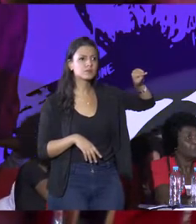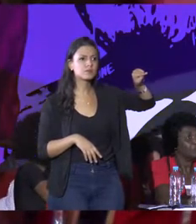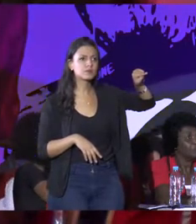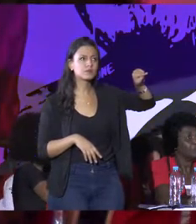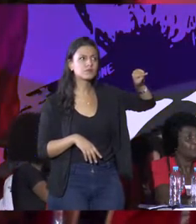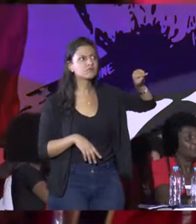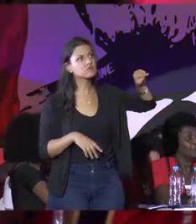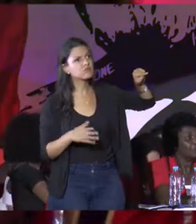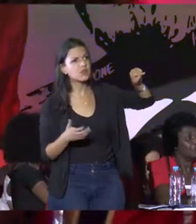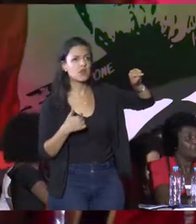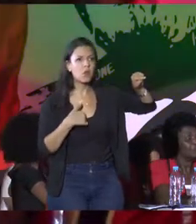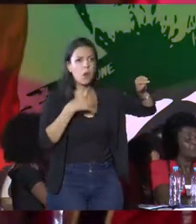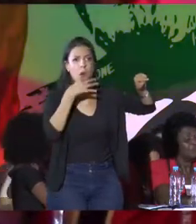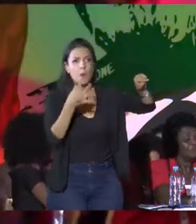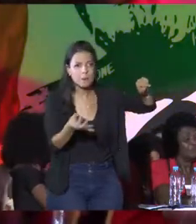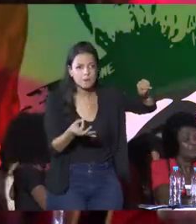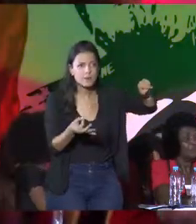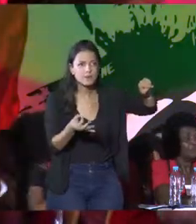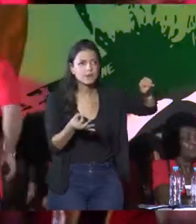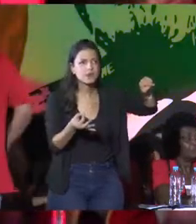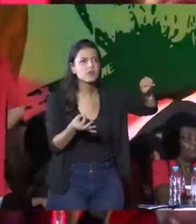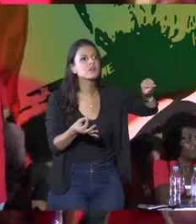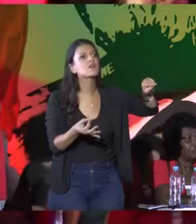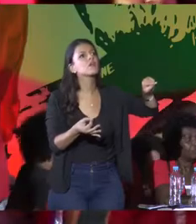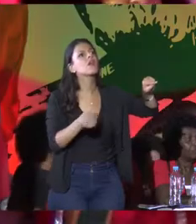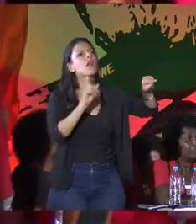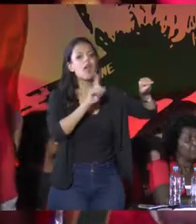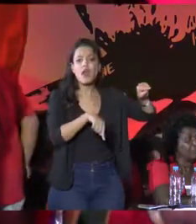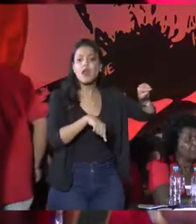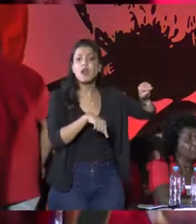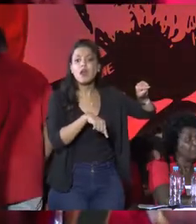diria, a imagem do nosso povo.